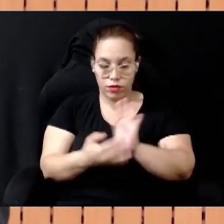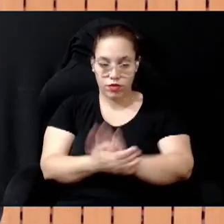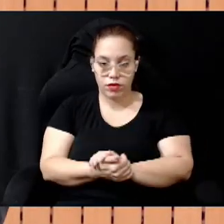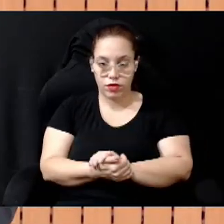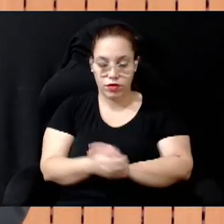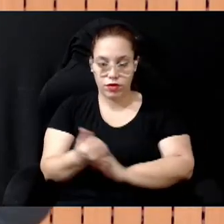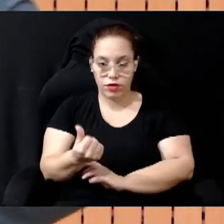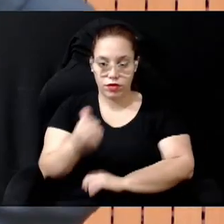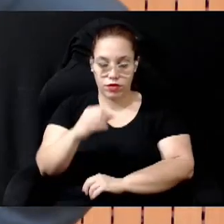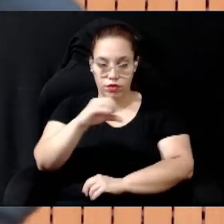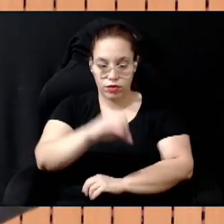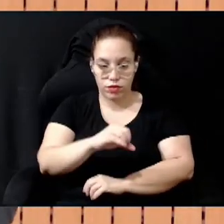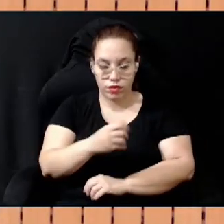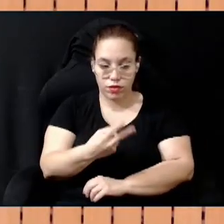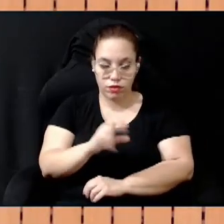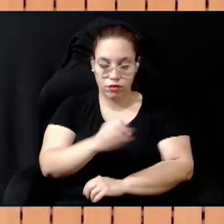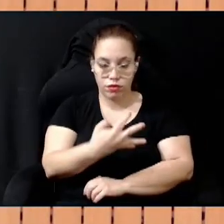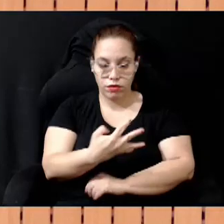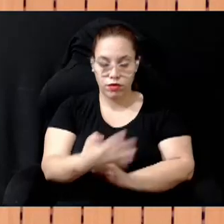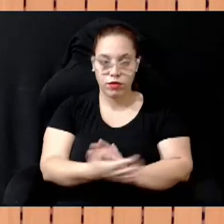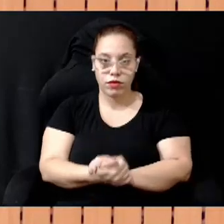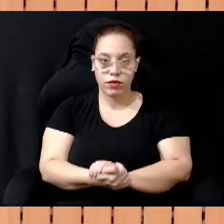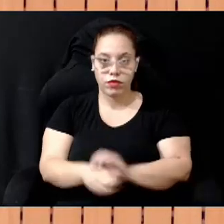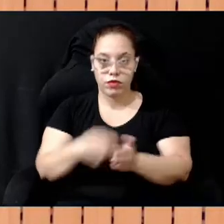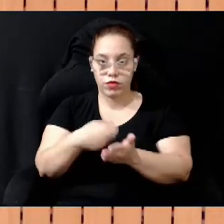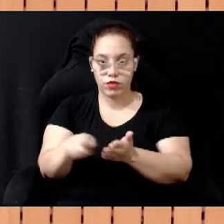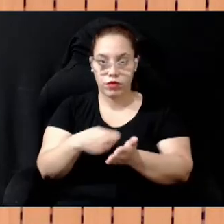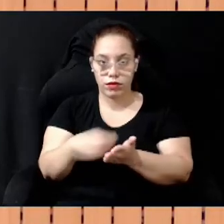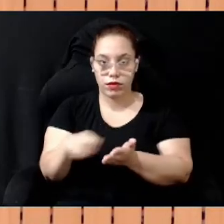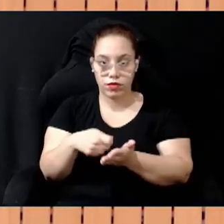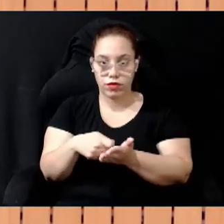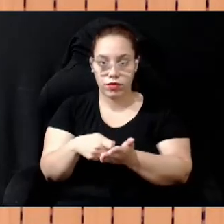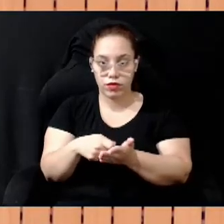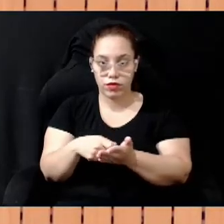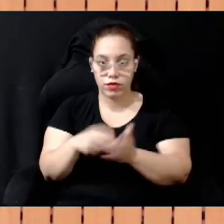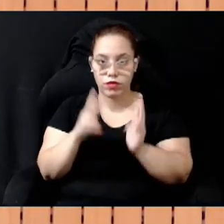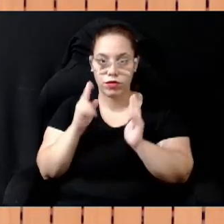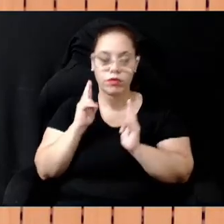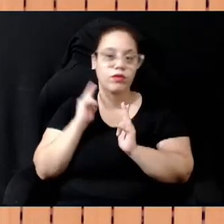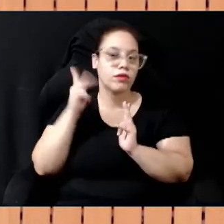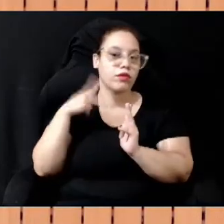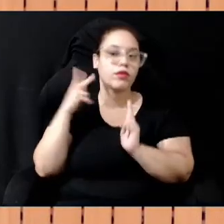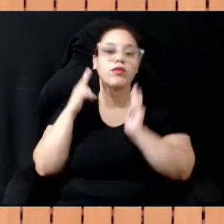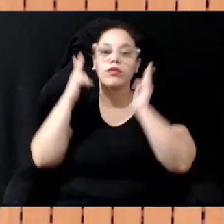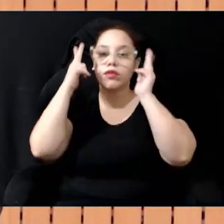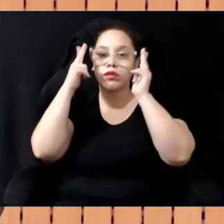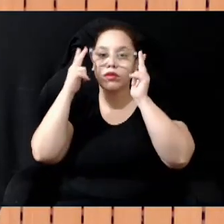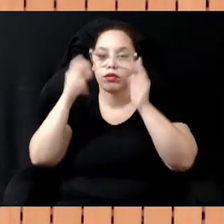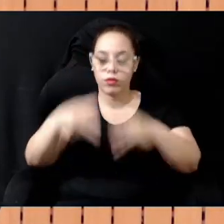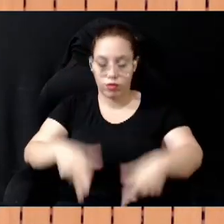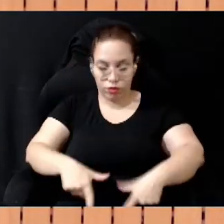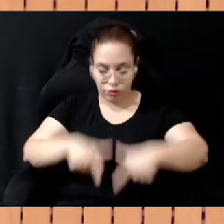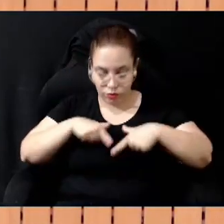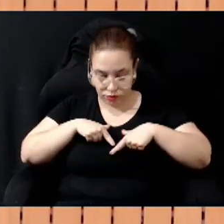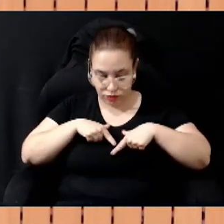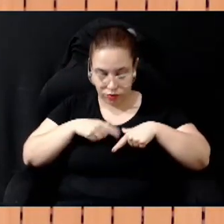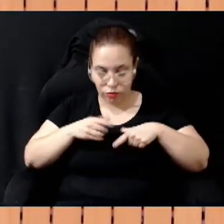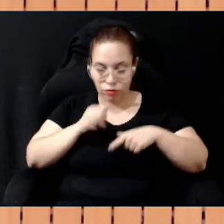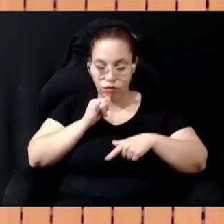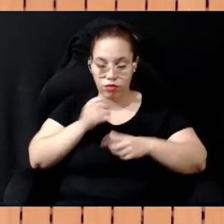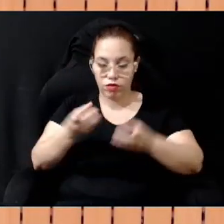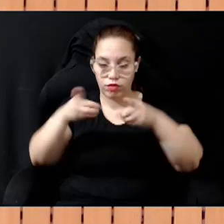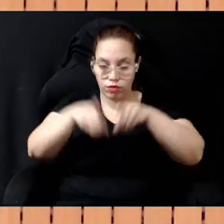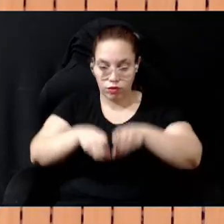de 2024, de autoria do vereador Edivaldo Cabelo, que concede medalha exemplo digno general Nelson